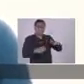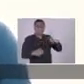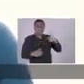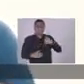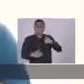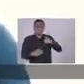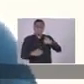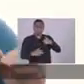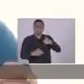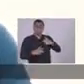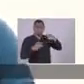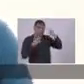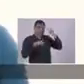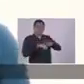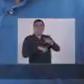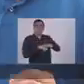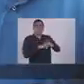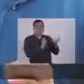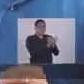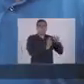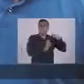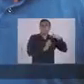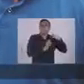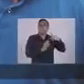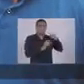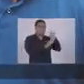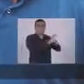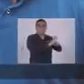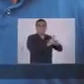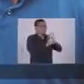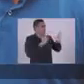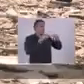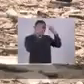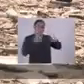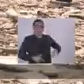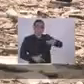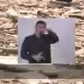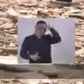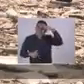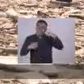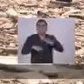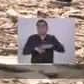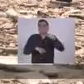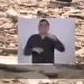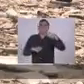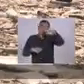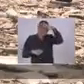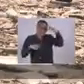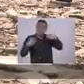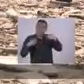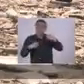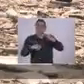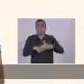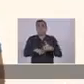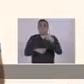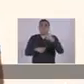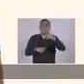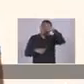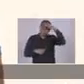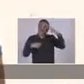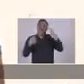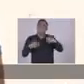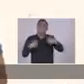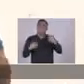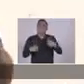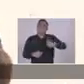essa mamata que há mais de 40 anos impede o desenvolvimento de Manaus. Sou o único candidato independente e não